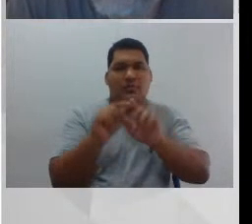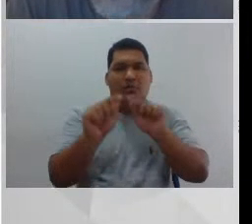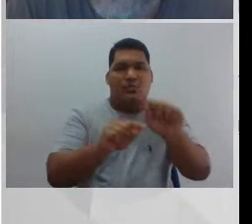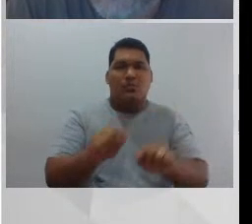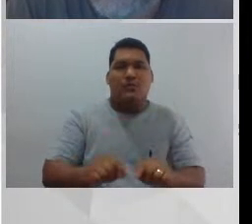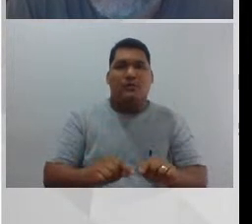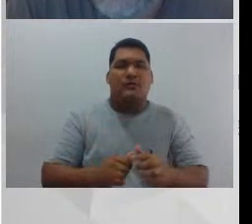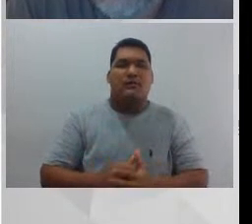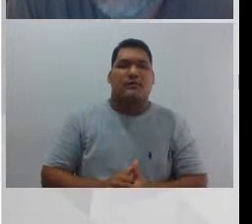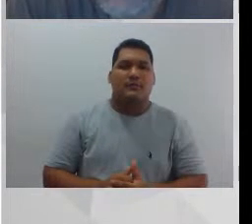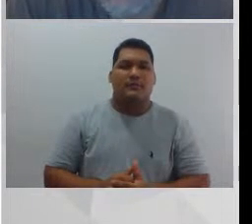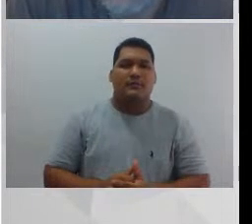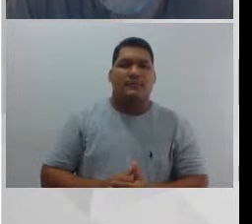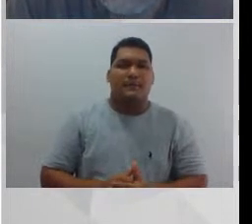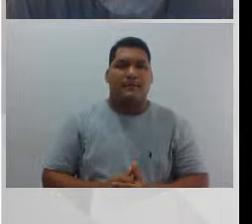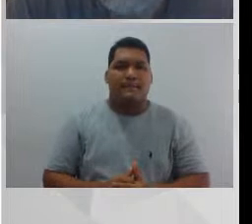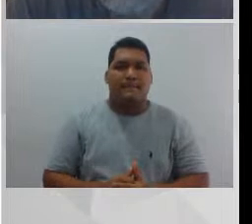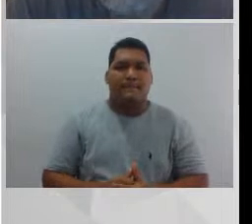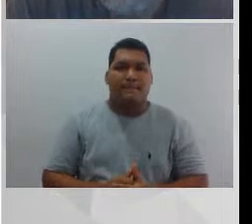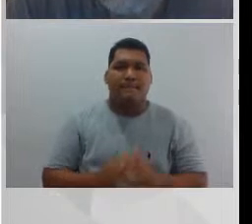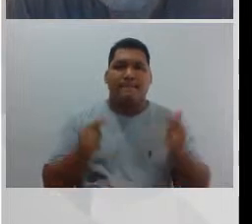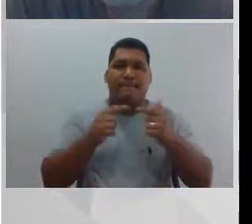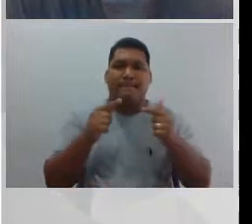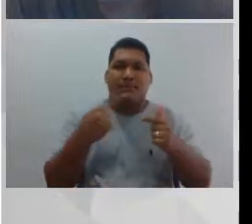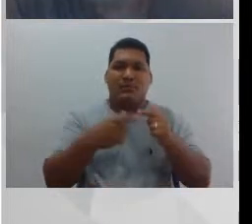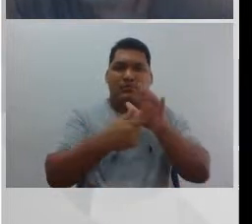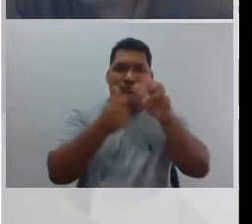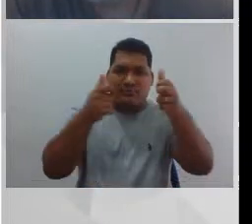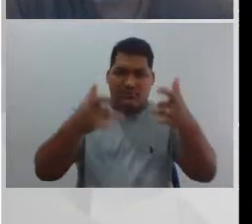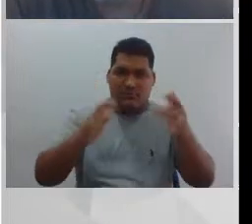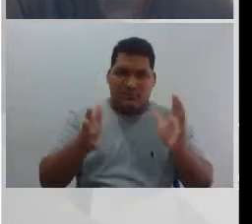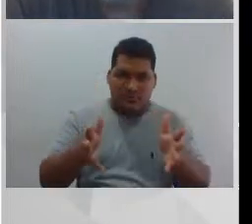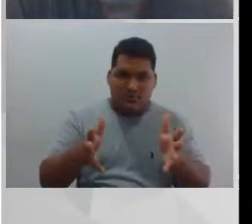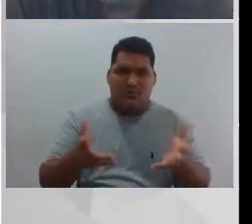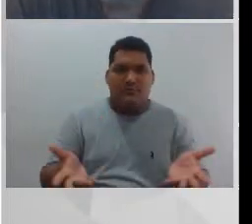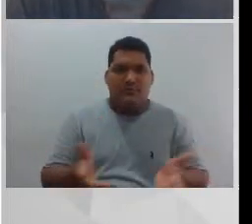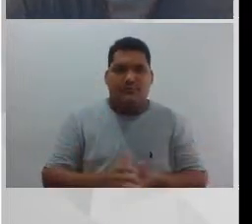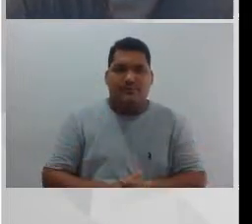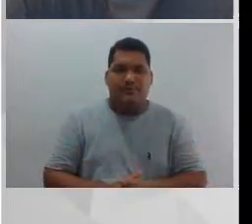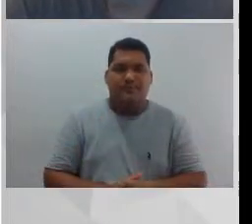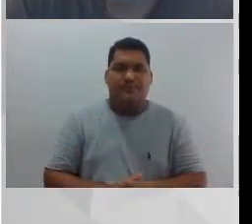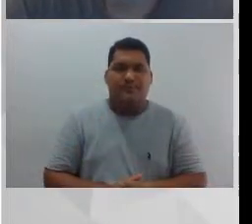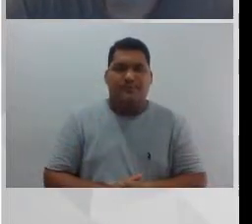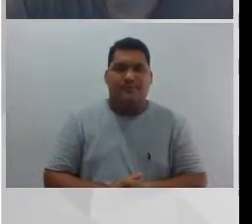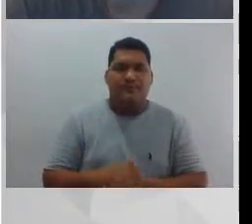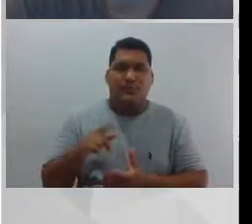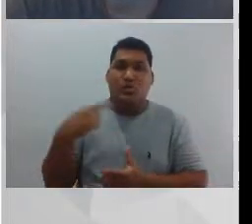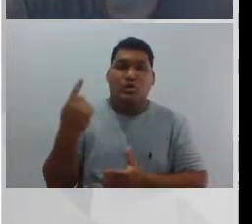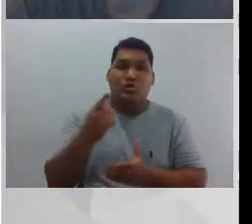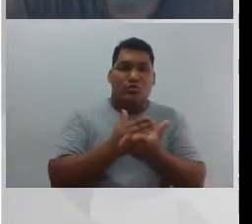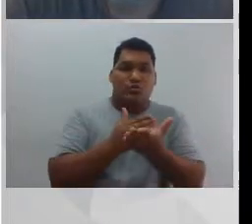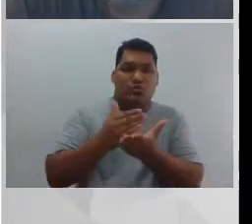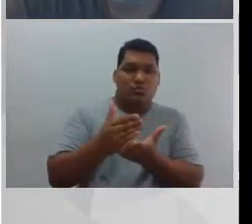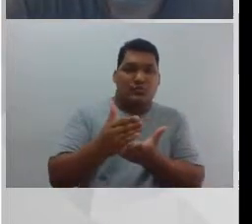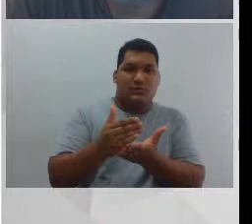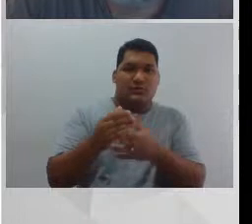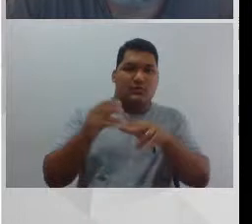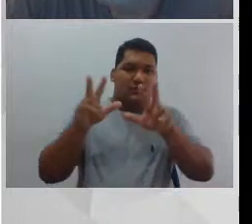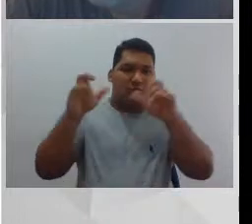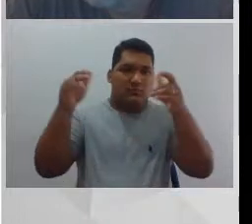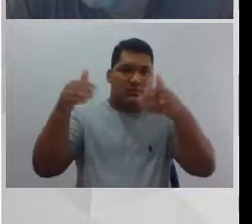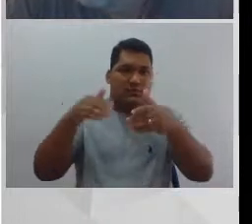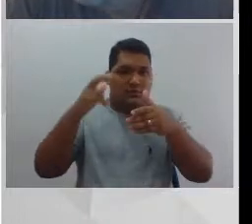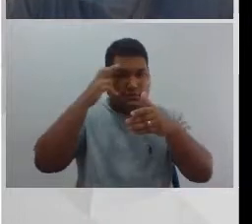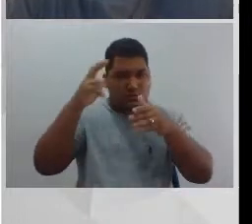daqueles círculos lá que nós já falamos, vamos pular. Para quem está iniciando na inteligência